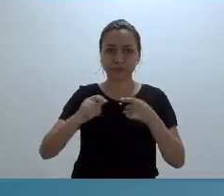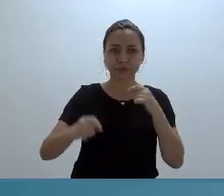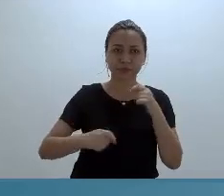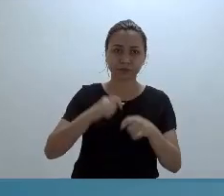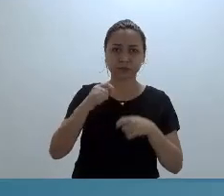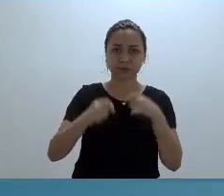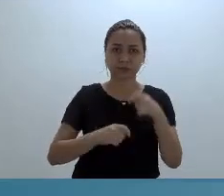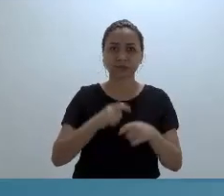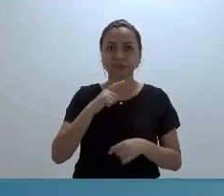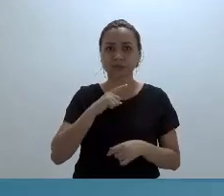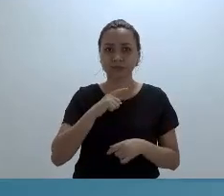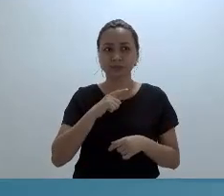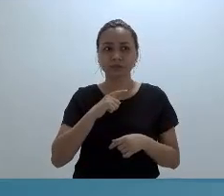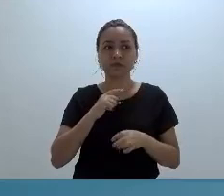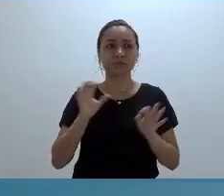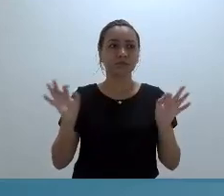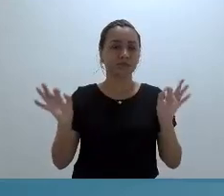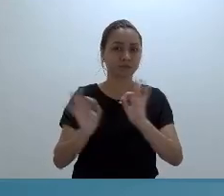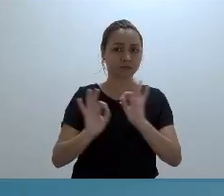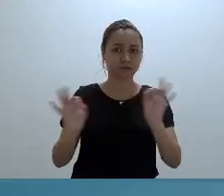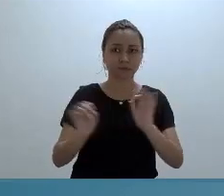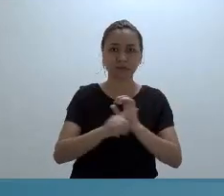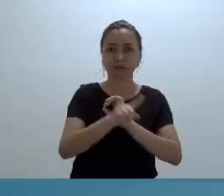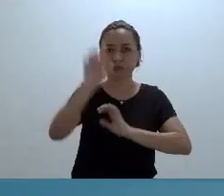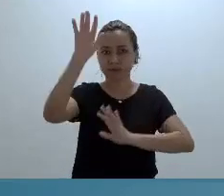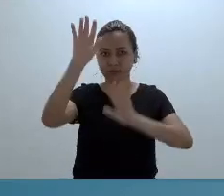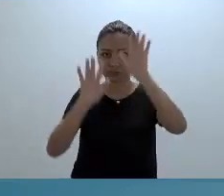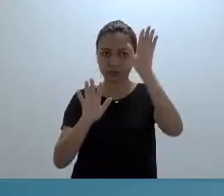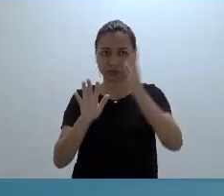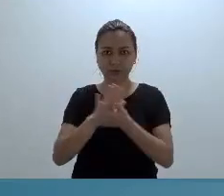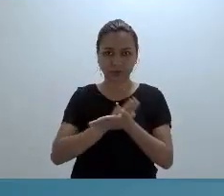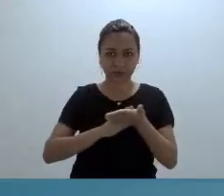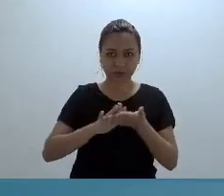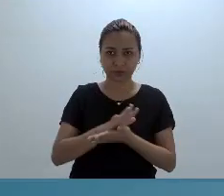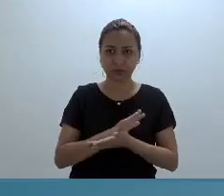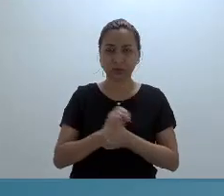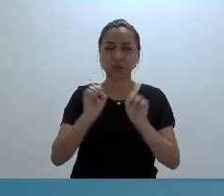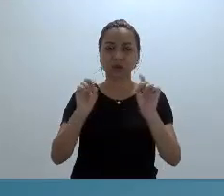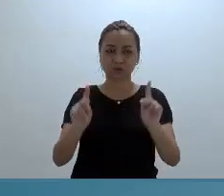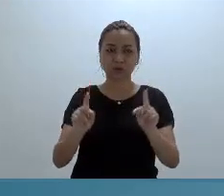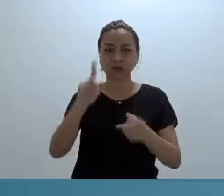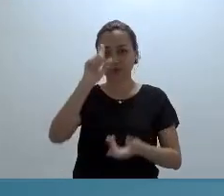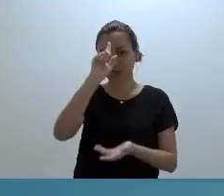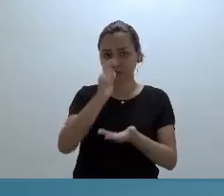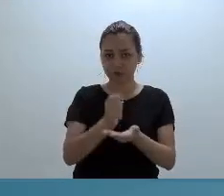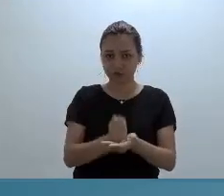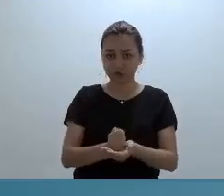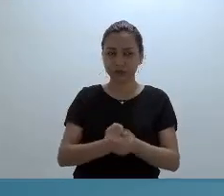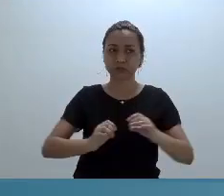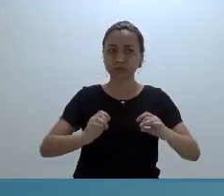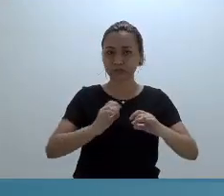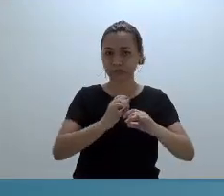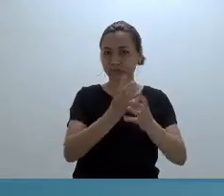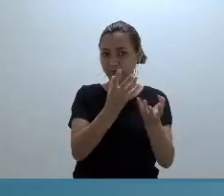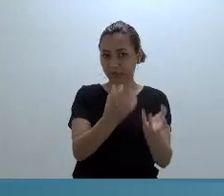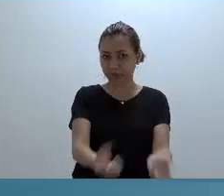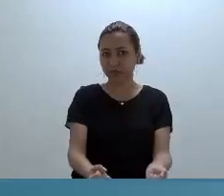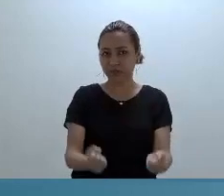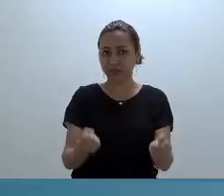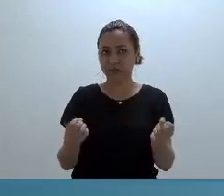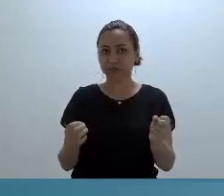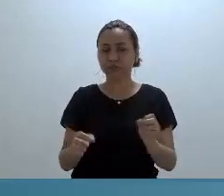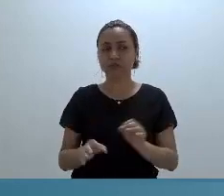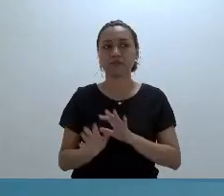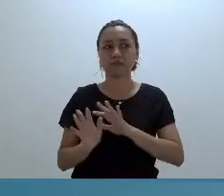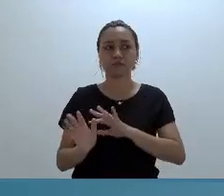um aniversário do senhor desembargador João Alberto e Maravilhã Júnior, do direto conselheiro e amigo do